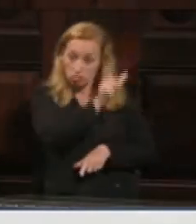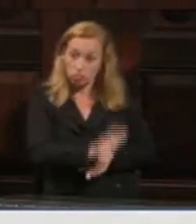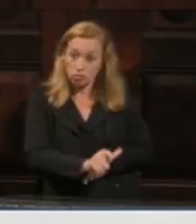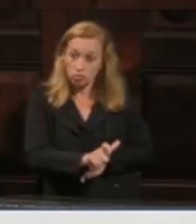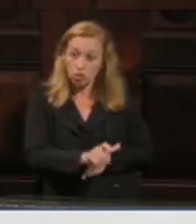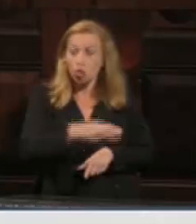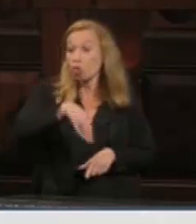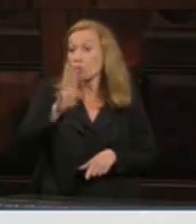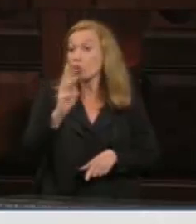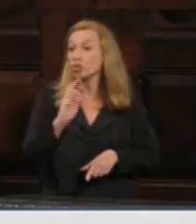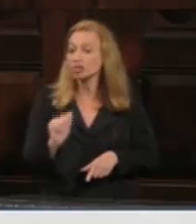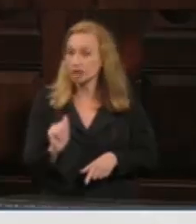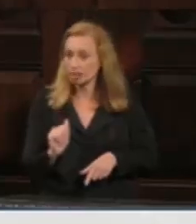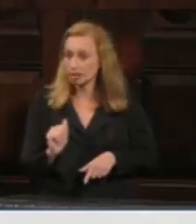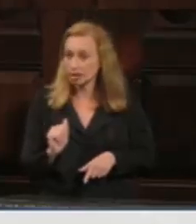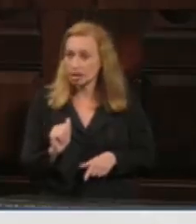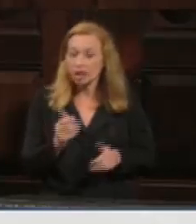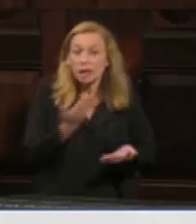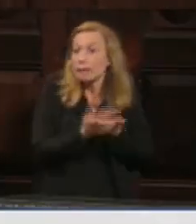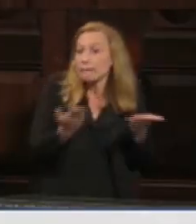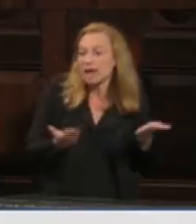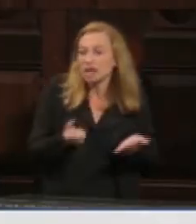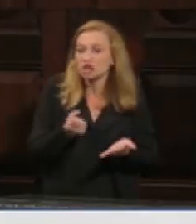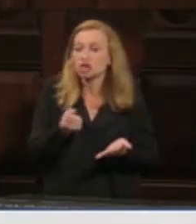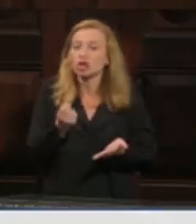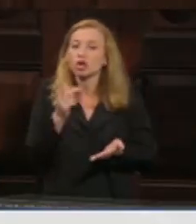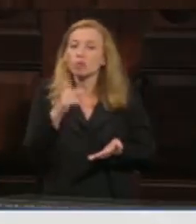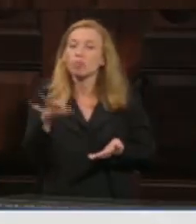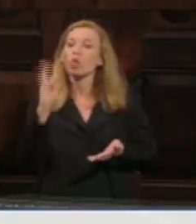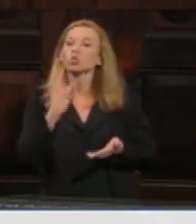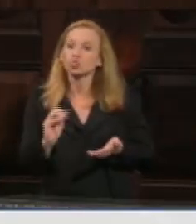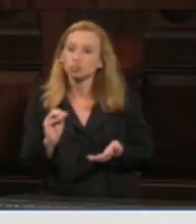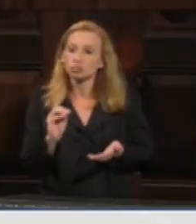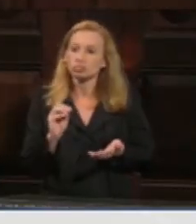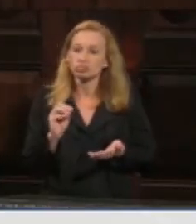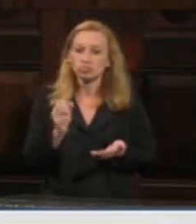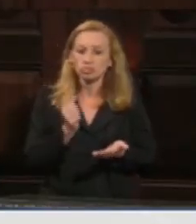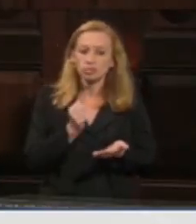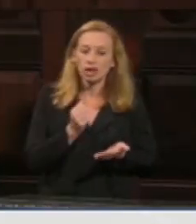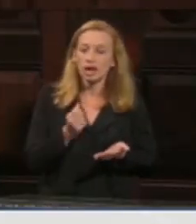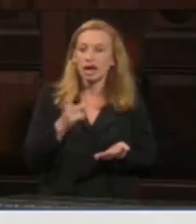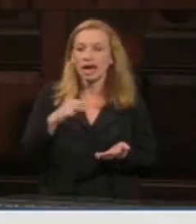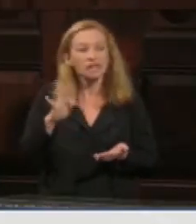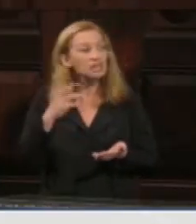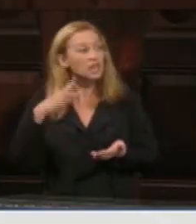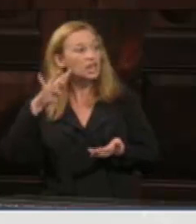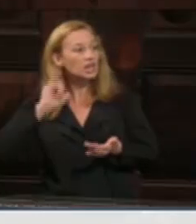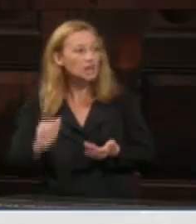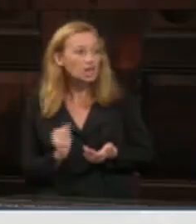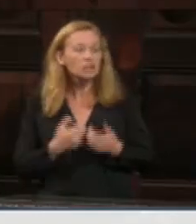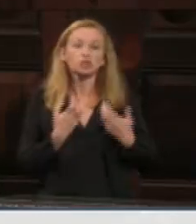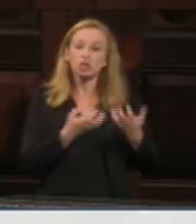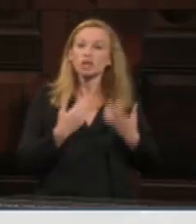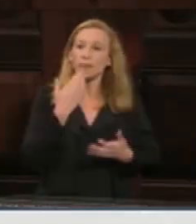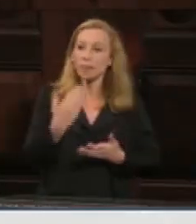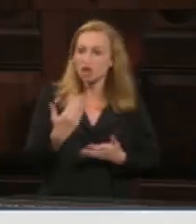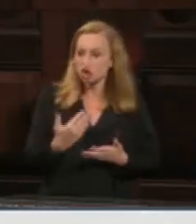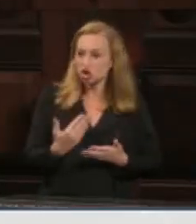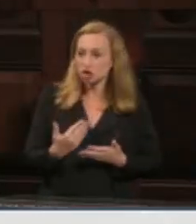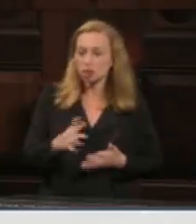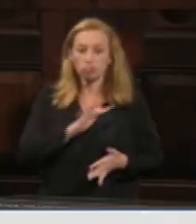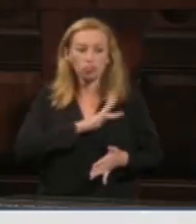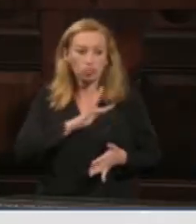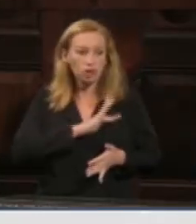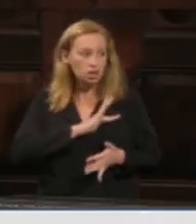com Detran e pontos na carteira, que é um absurdo. Então, gostaria de pedir ao Comando Militar do Leste, à Primeira